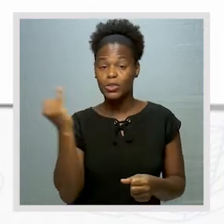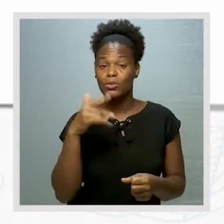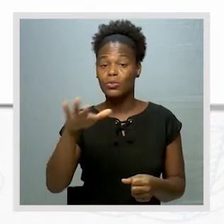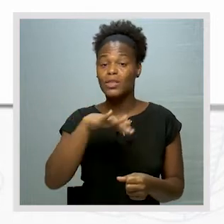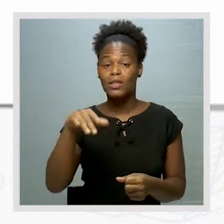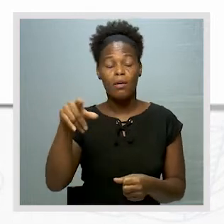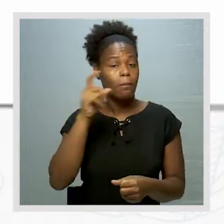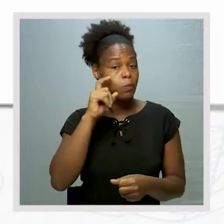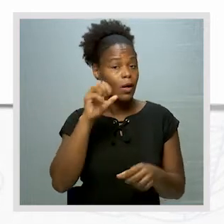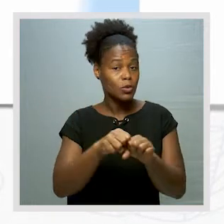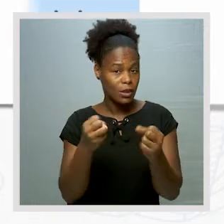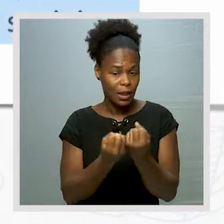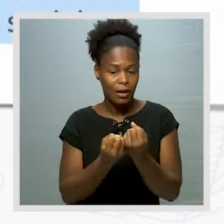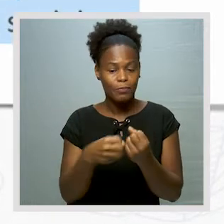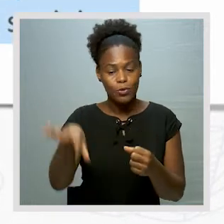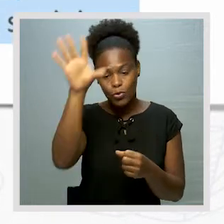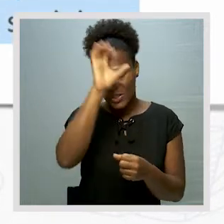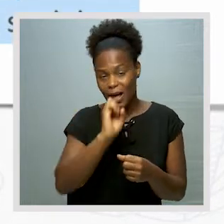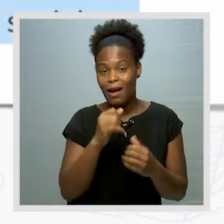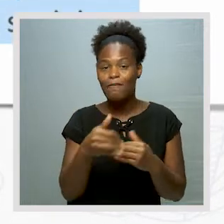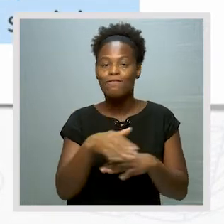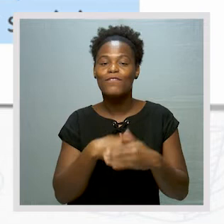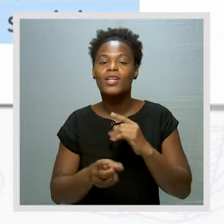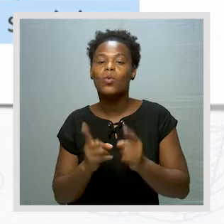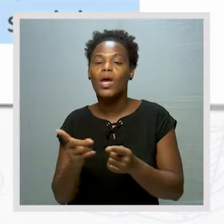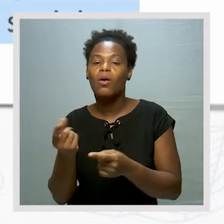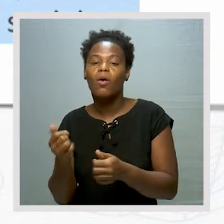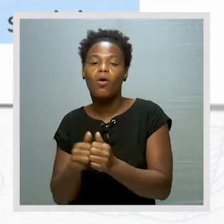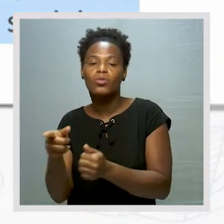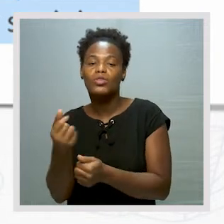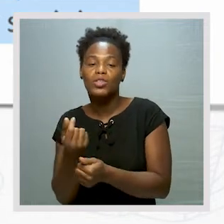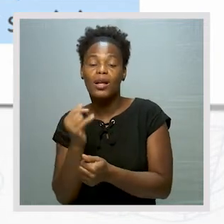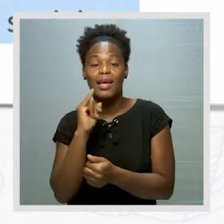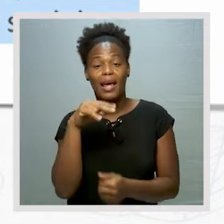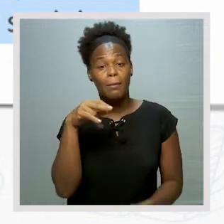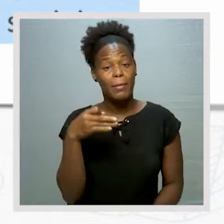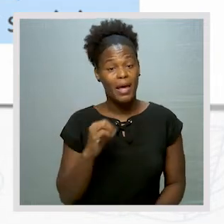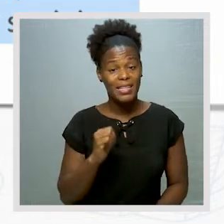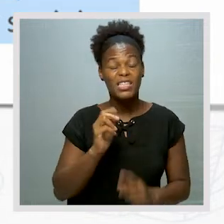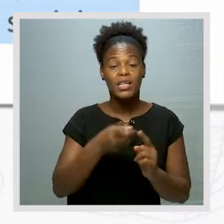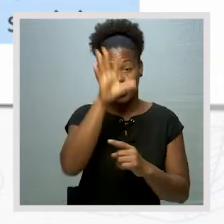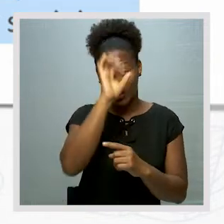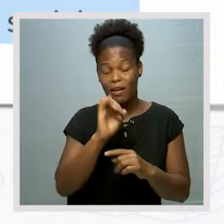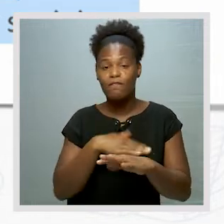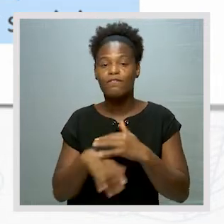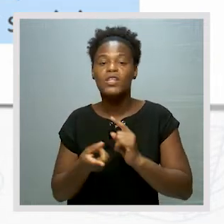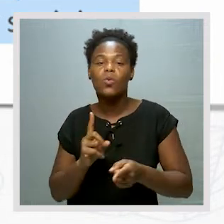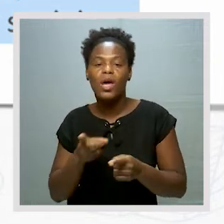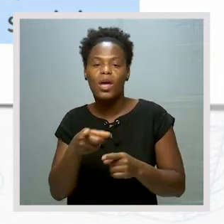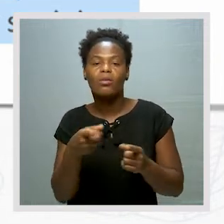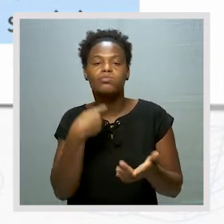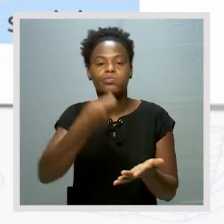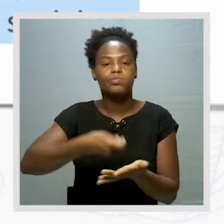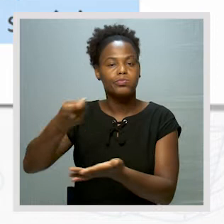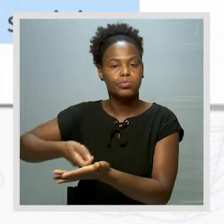de Previdência Social, o Estado, o que vai fazer, neste caso o INPS, que é o Estado, o que vai fazer com